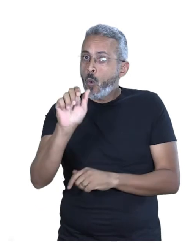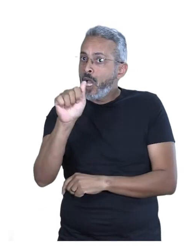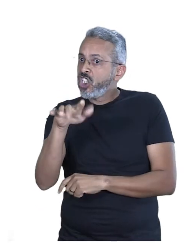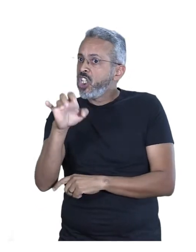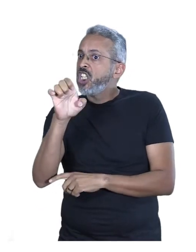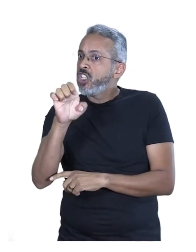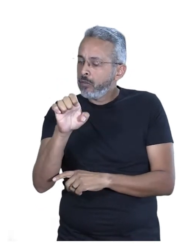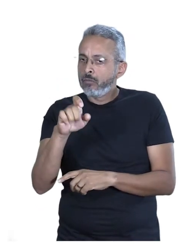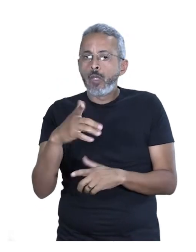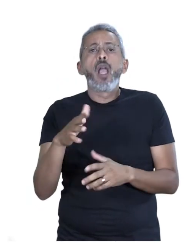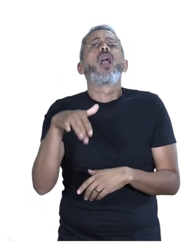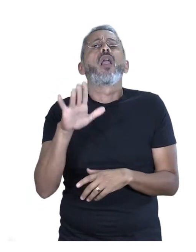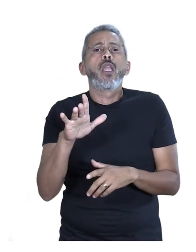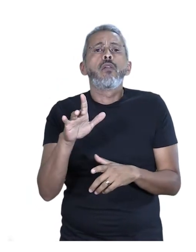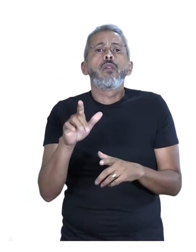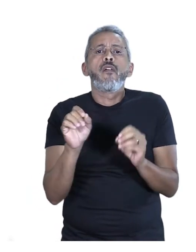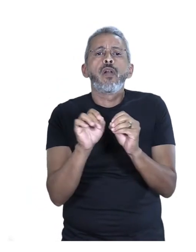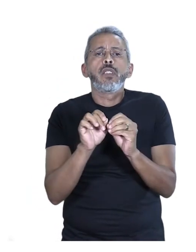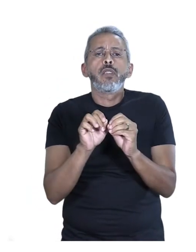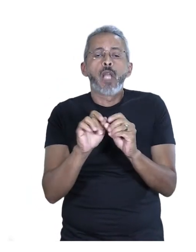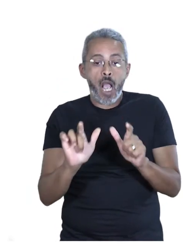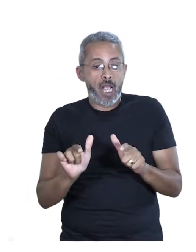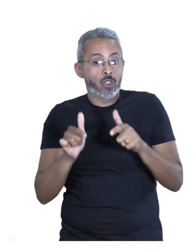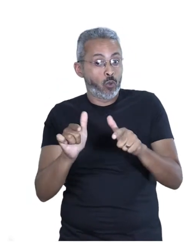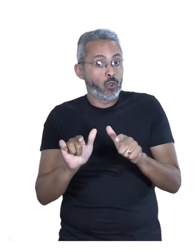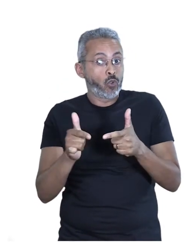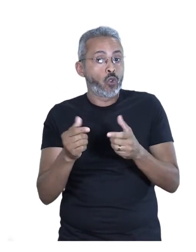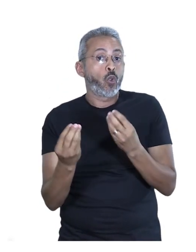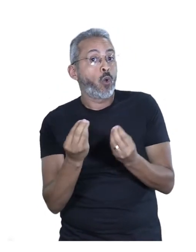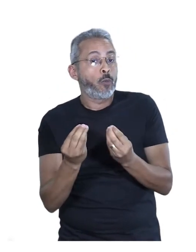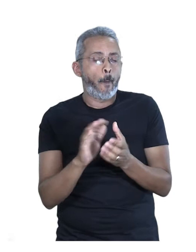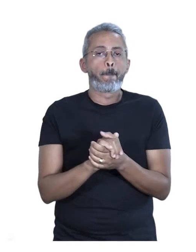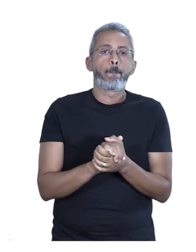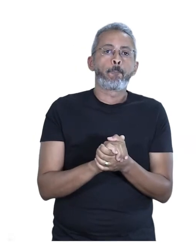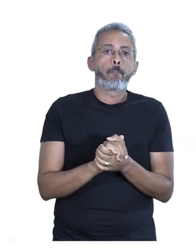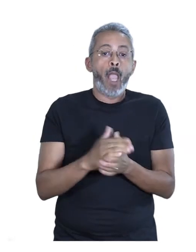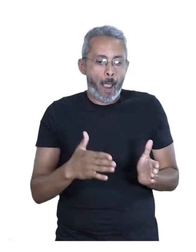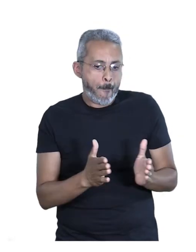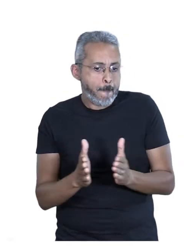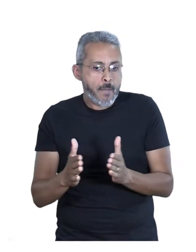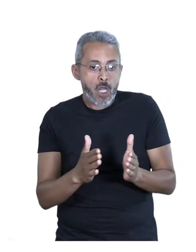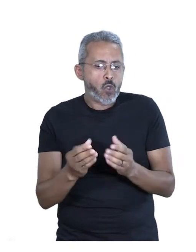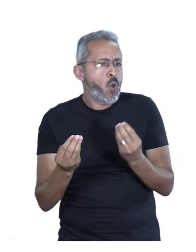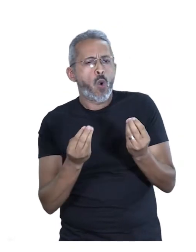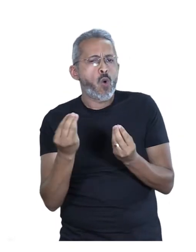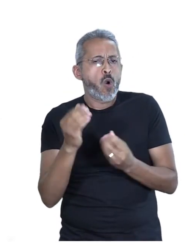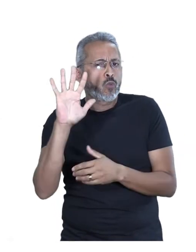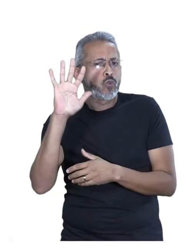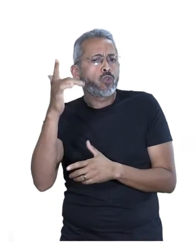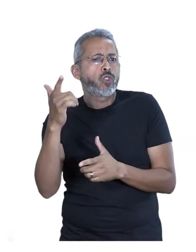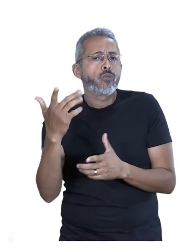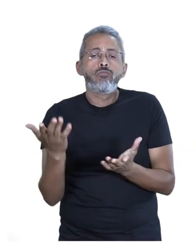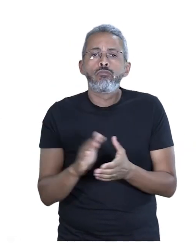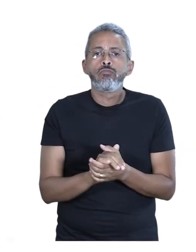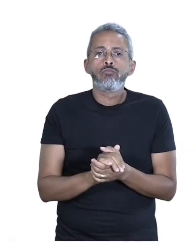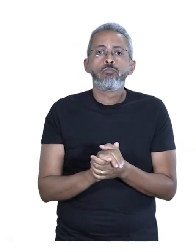agentes, quem executará, ações, o que será feito, meios, como a solução será produzida,